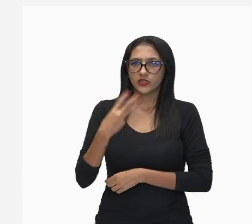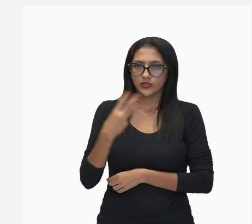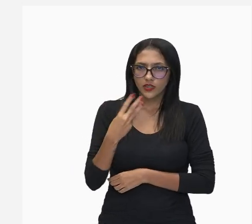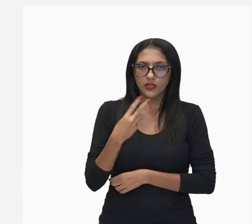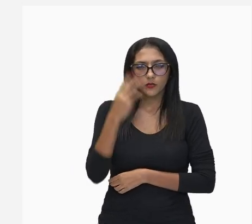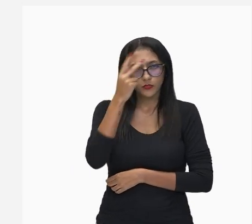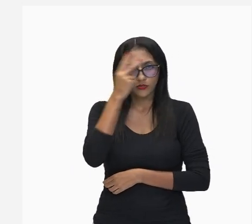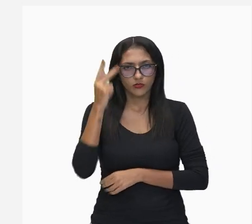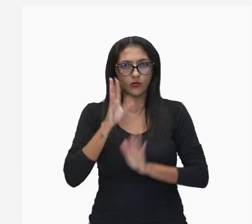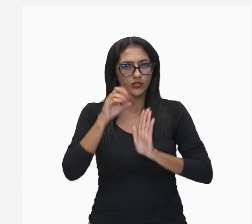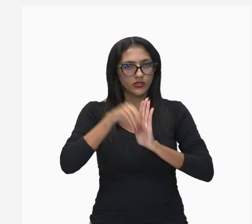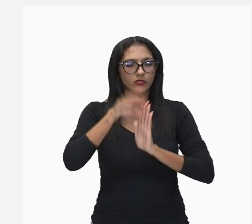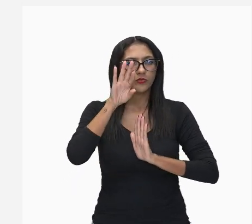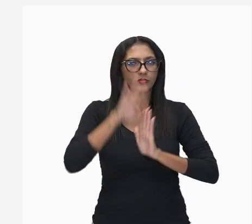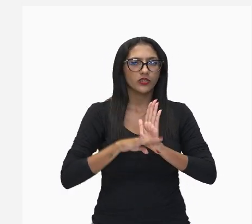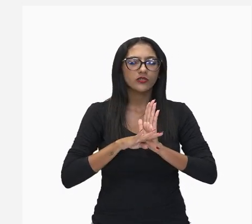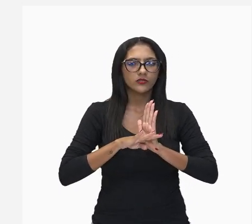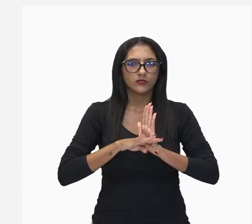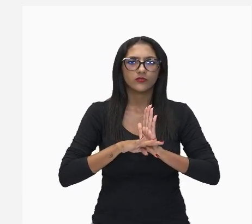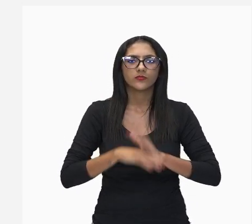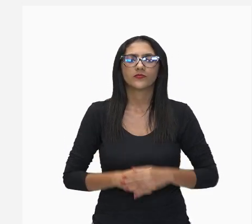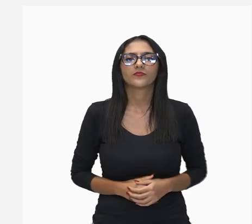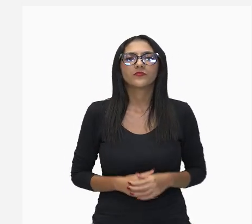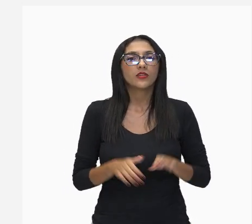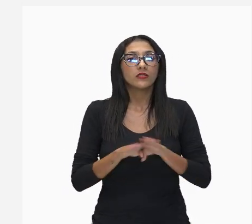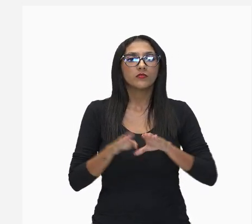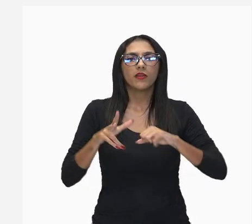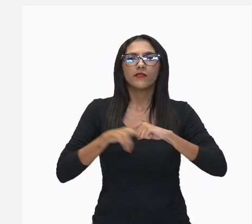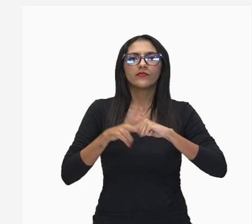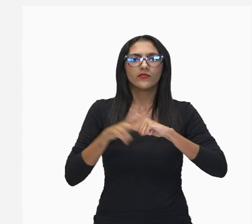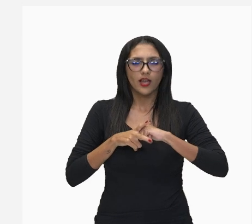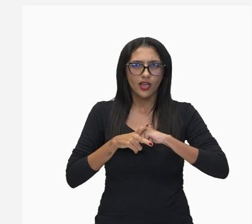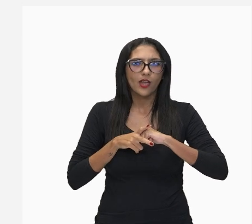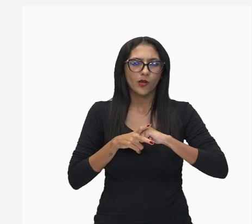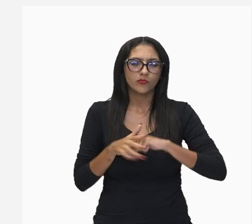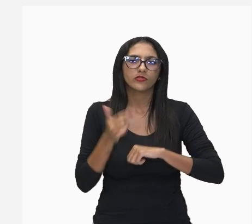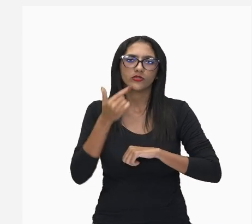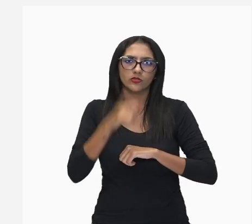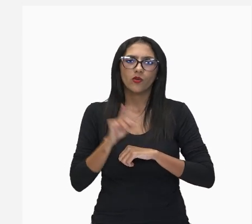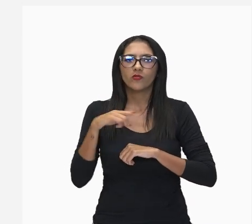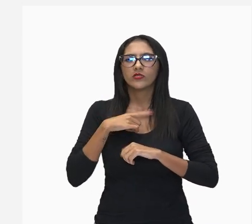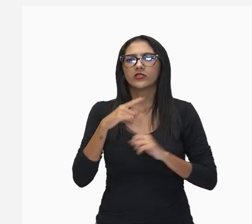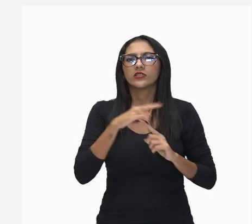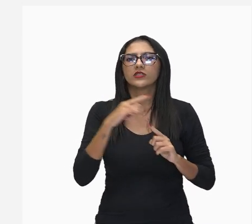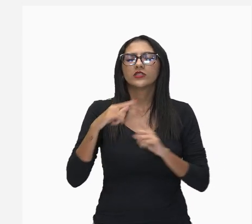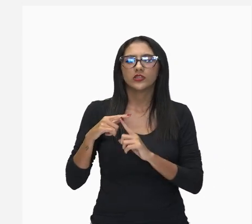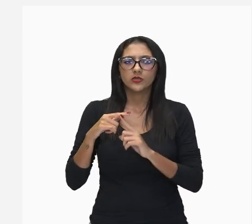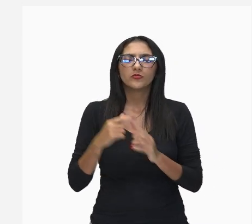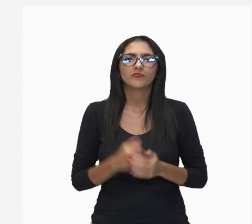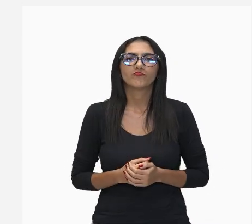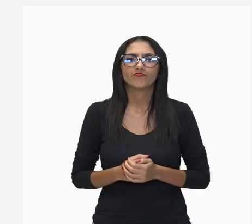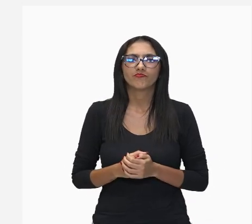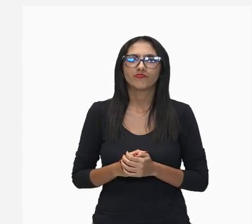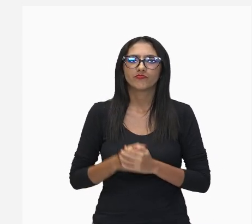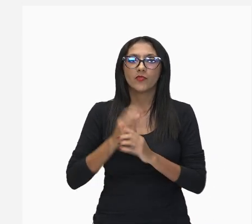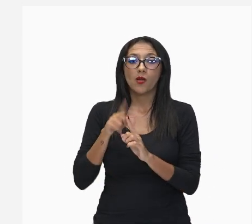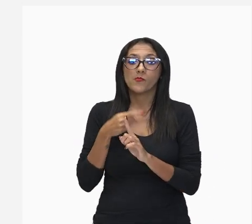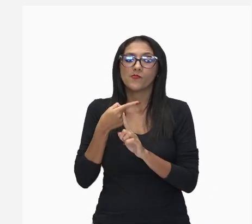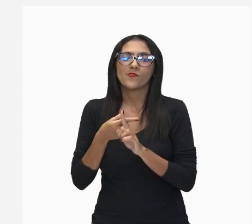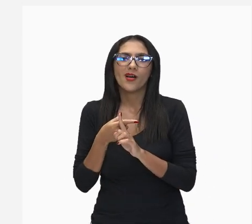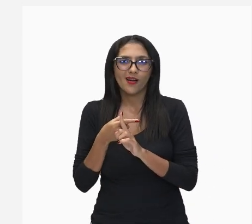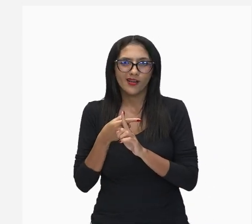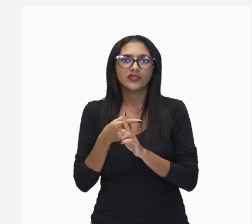pessoa, certo? E verbos de sende também dessa categoria vão aparecer, mas um